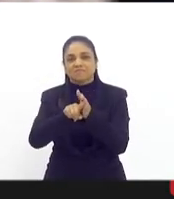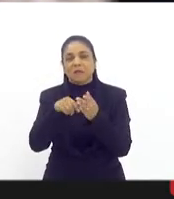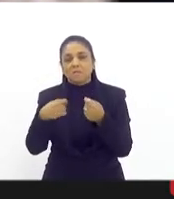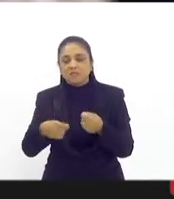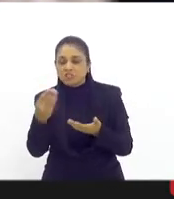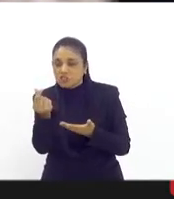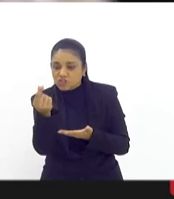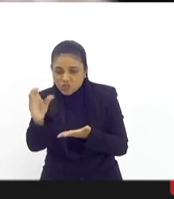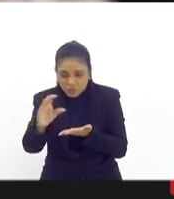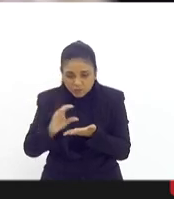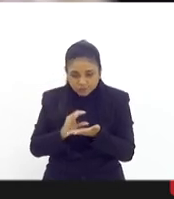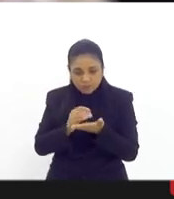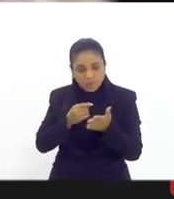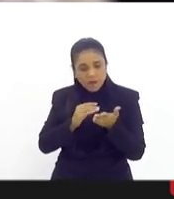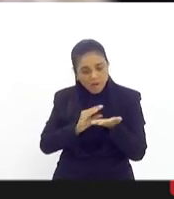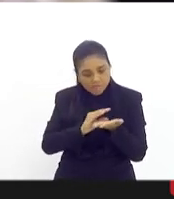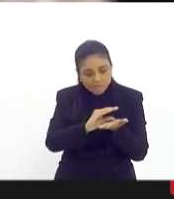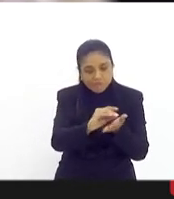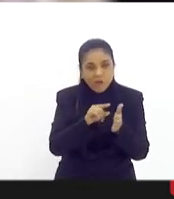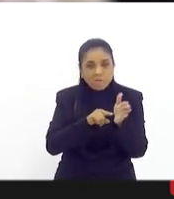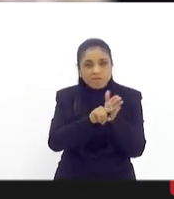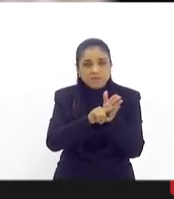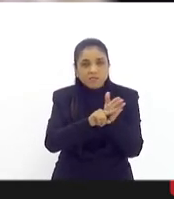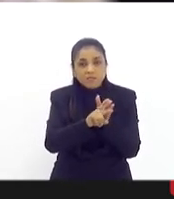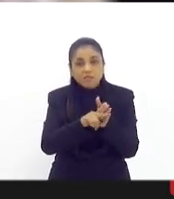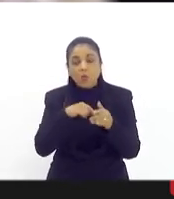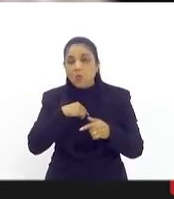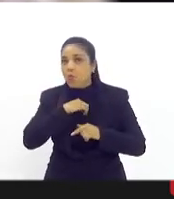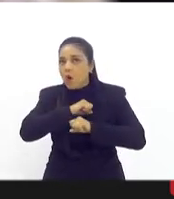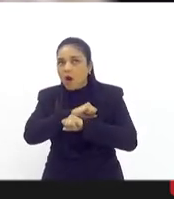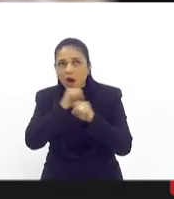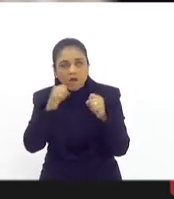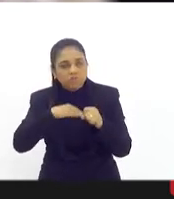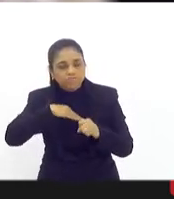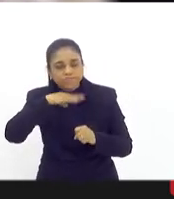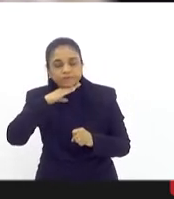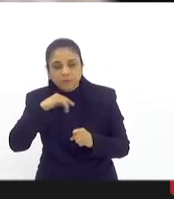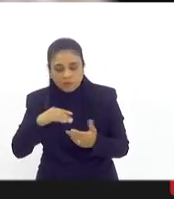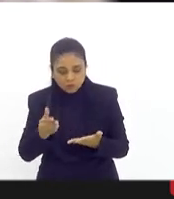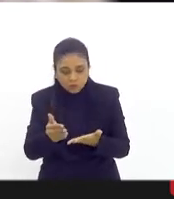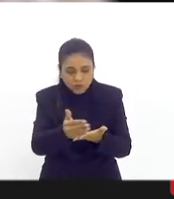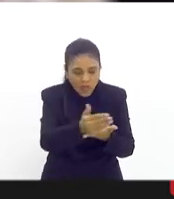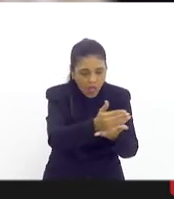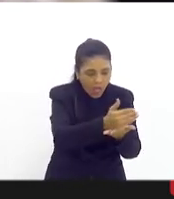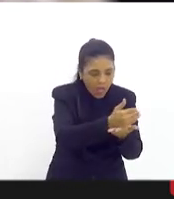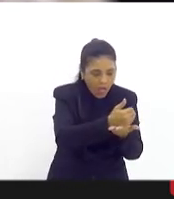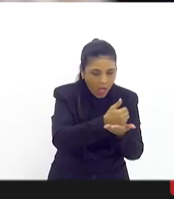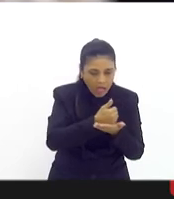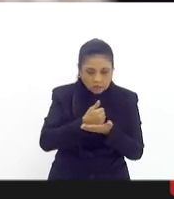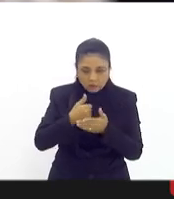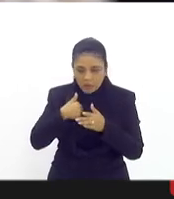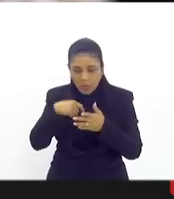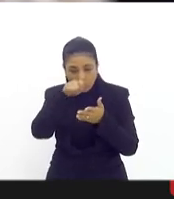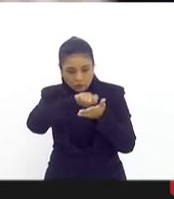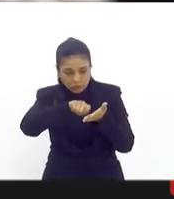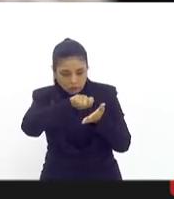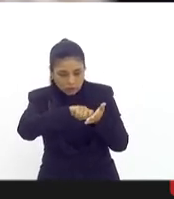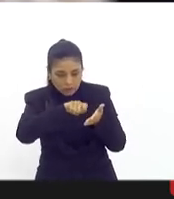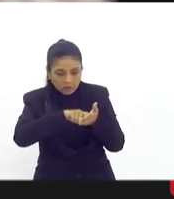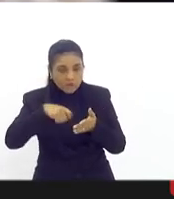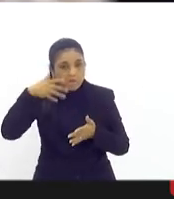para pesquisador. Eu já não aguento mais ter que buscar dados para poder sustentar as coisas que eu vou falar e escrever, e eu